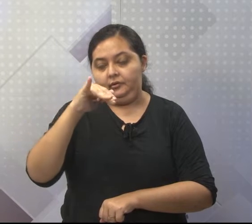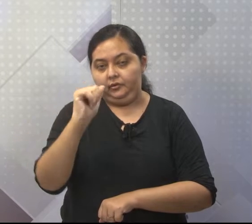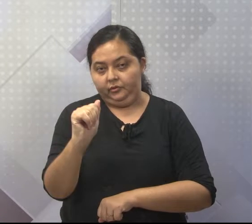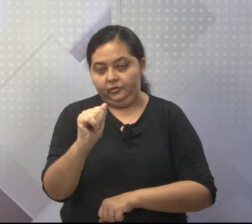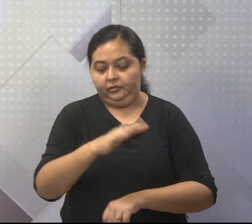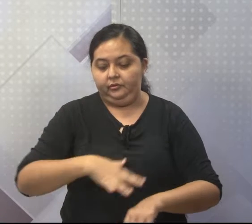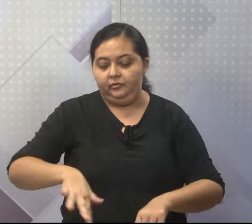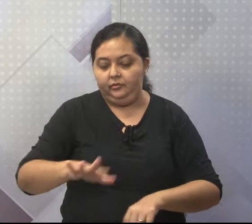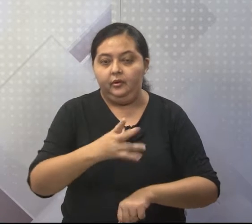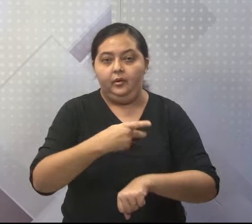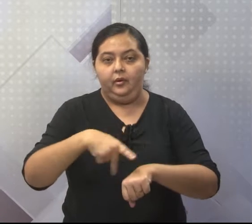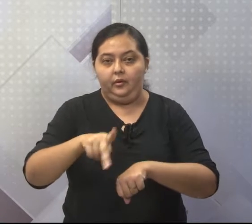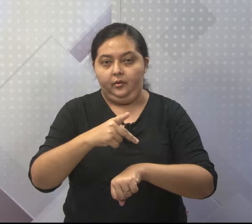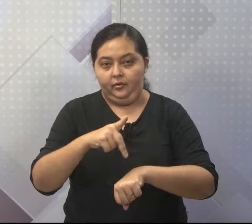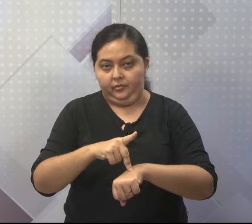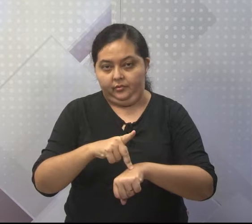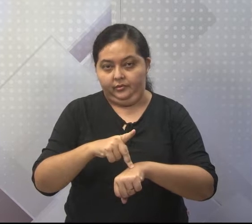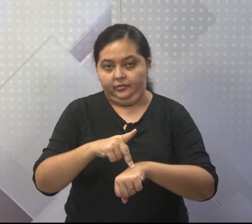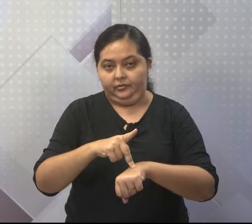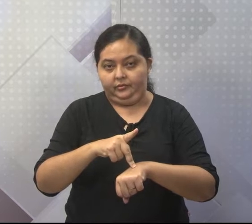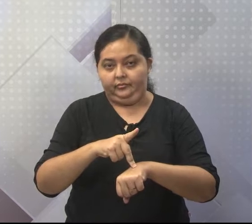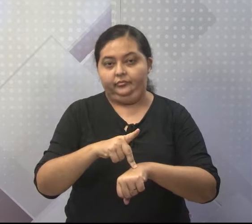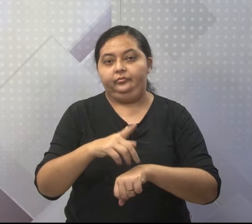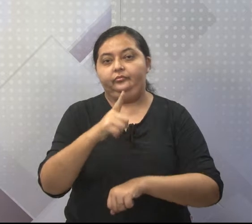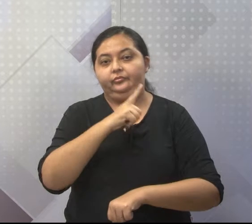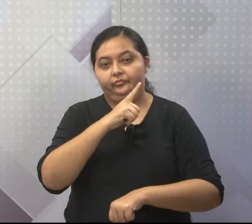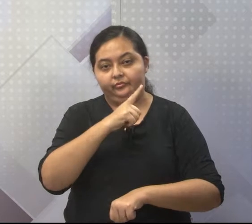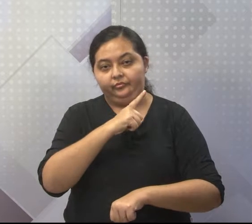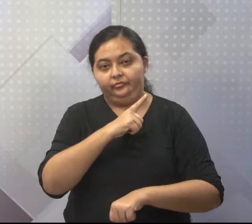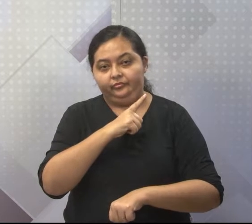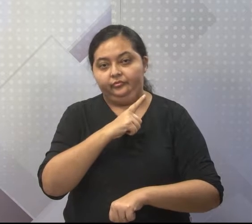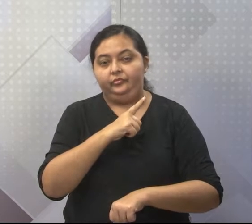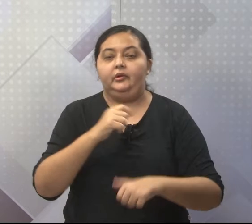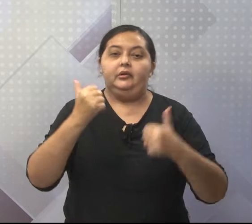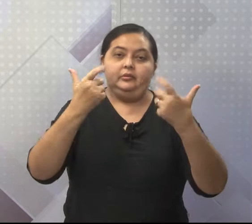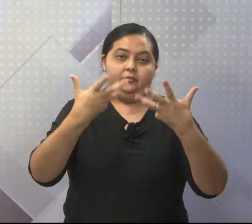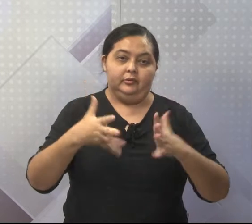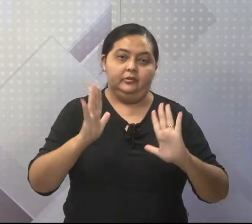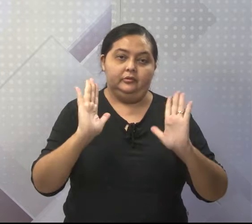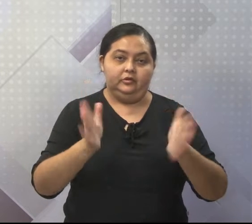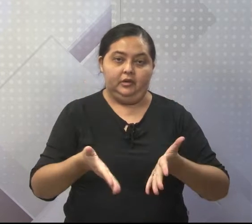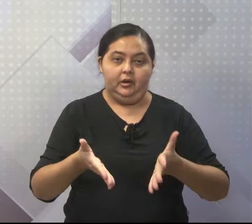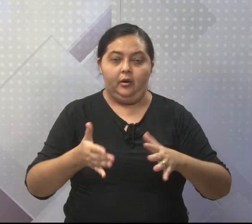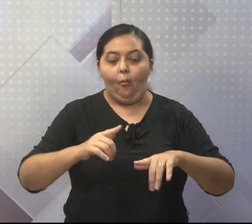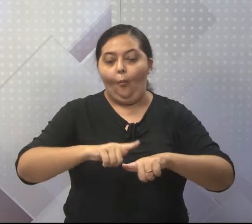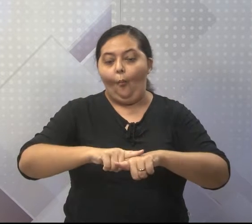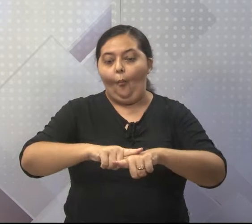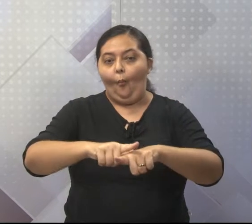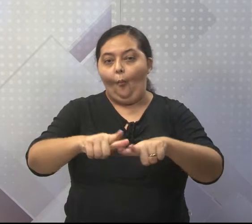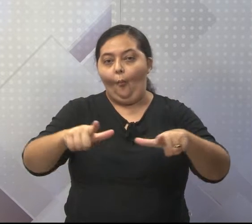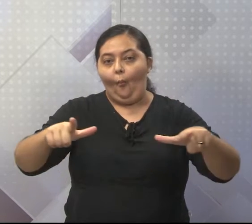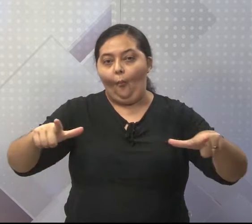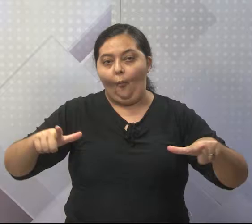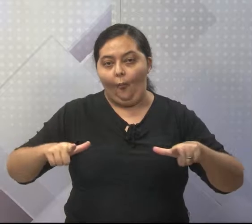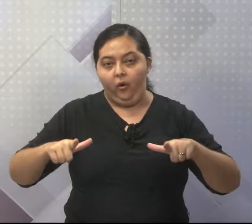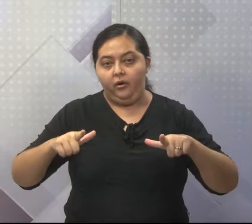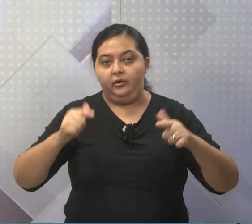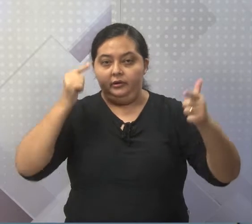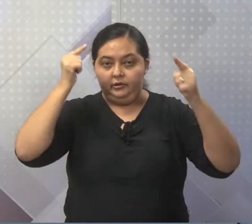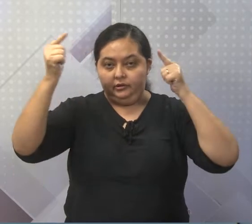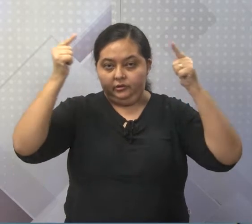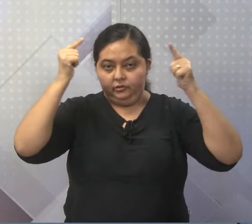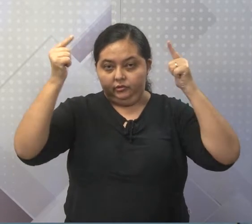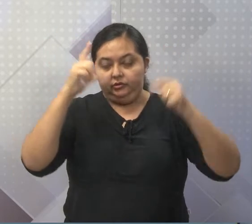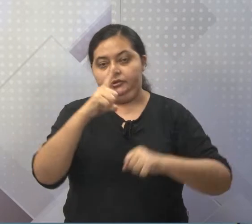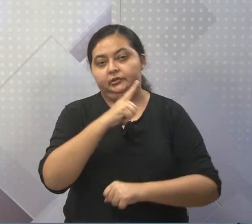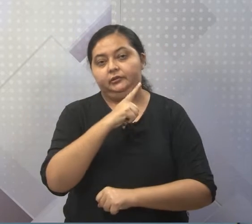ali do nosso continente sem falar sem esquecer também né dos desertos que tem principalmente no Chile